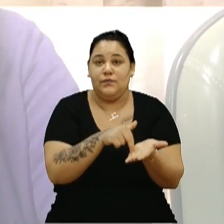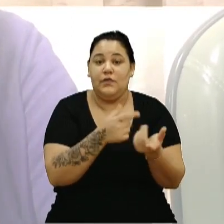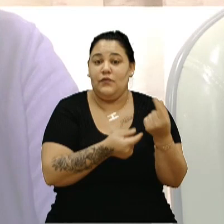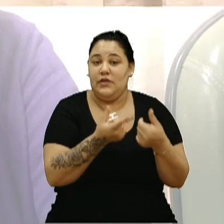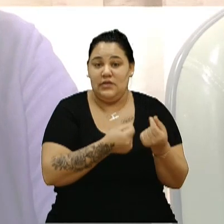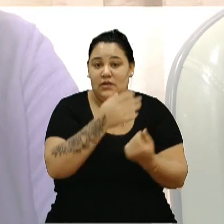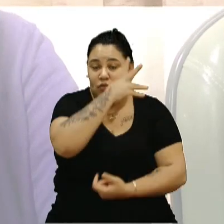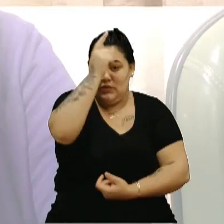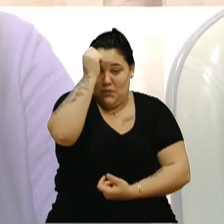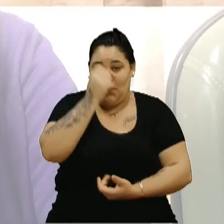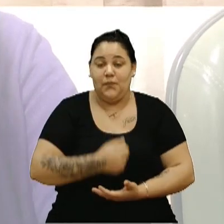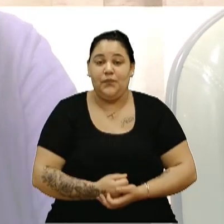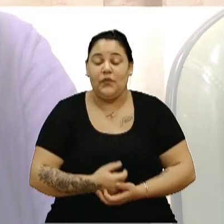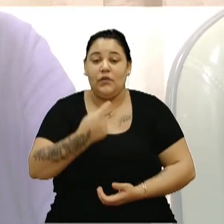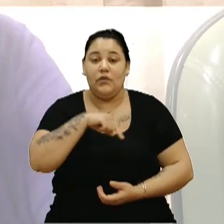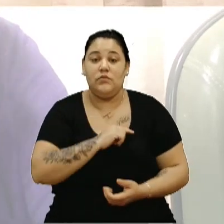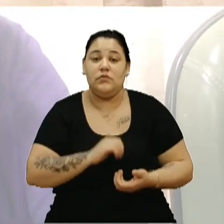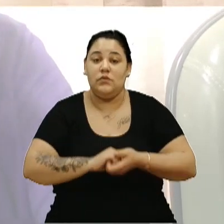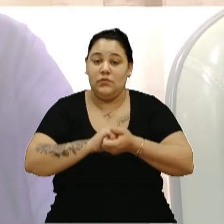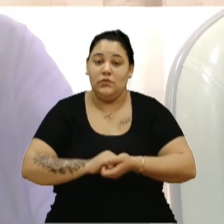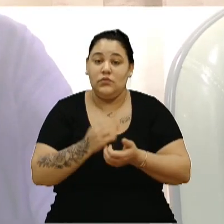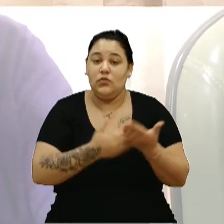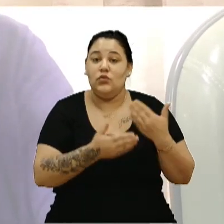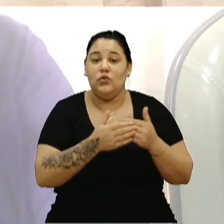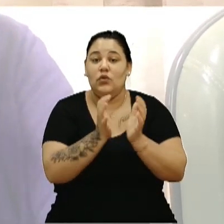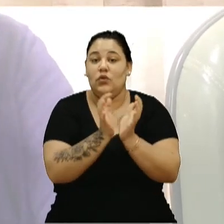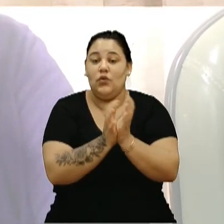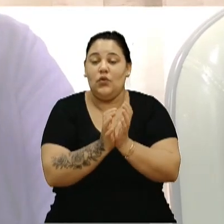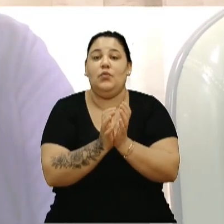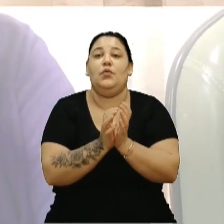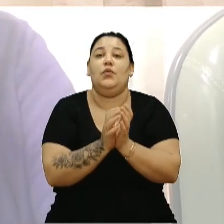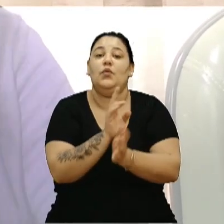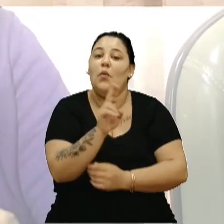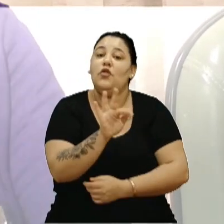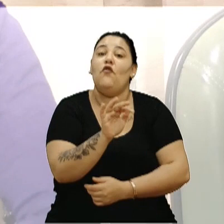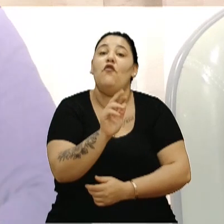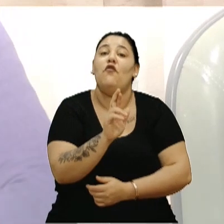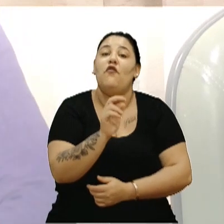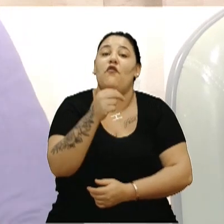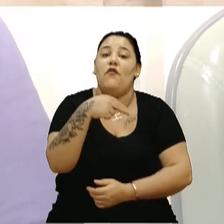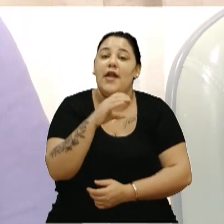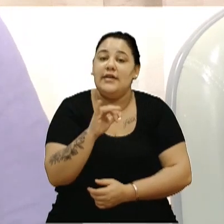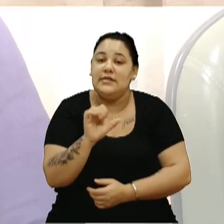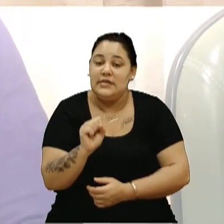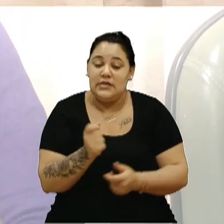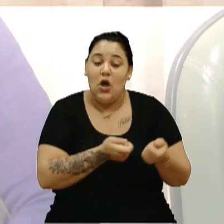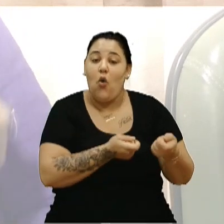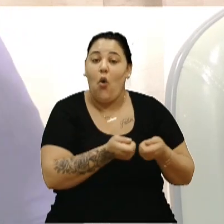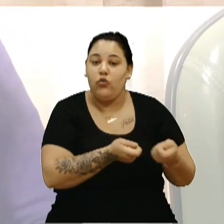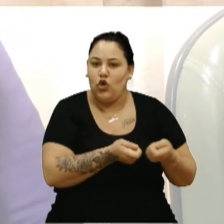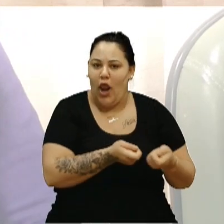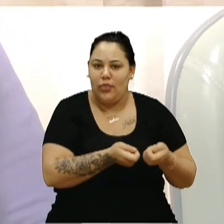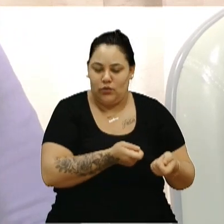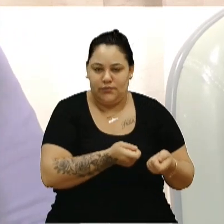assim, do município. Mas cumprimentar toda a equipe, em nome do Francis, controlador geral do município,